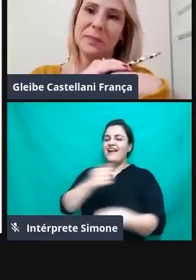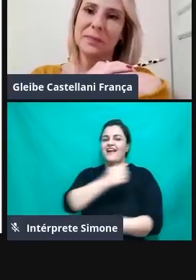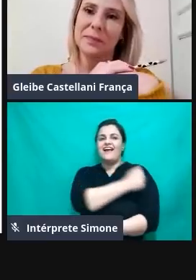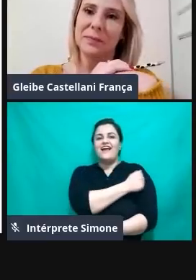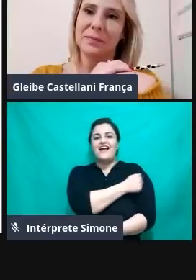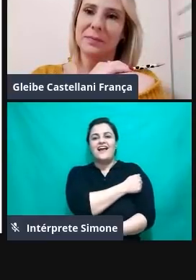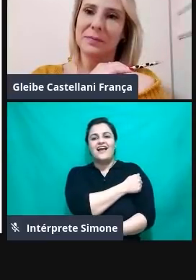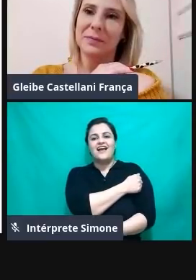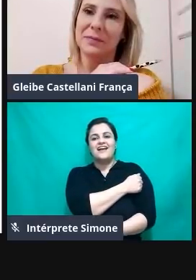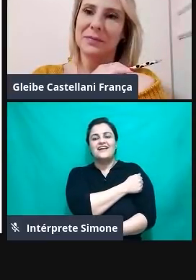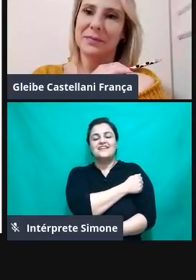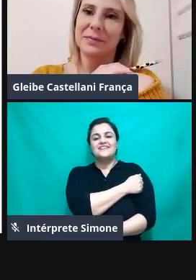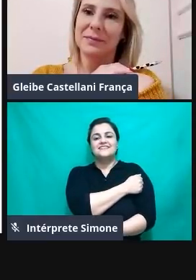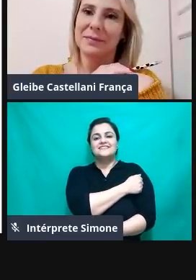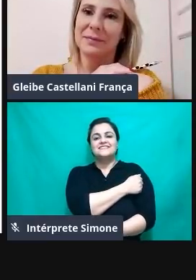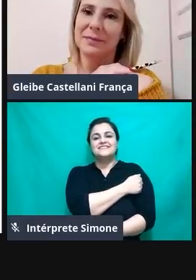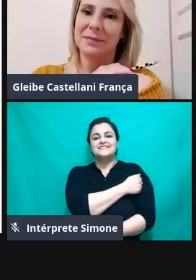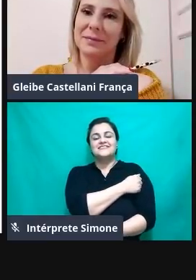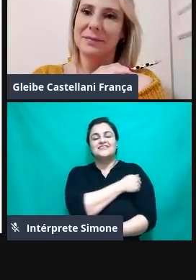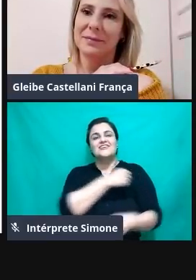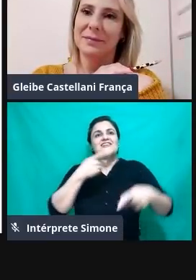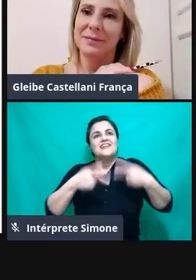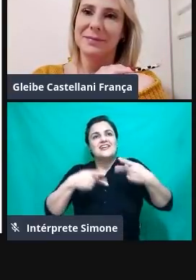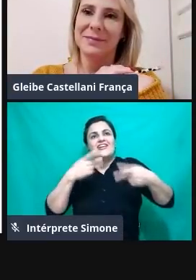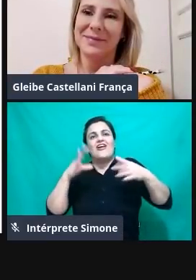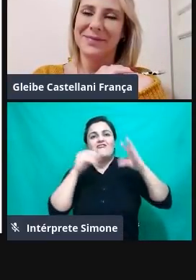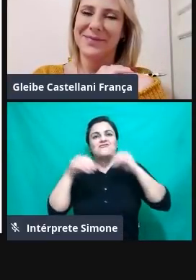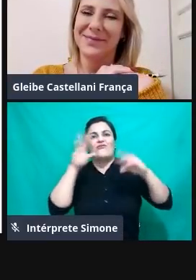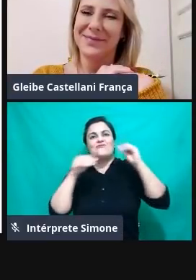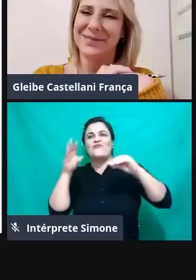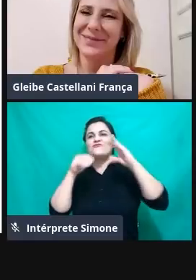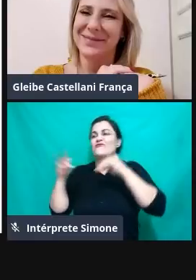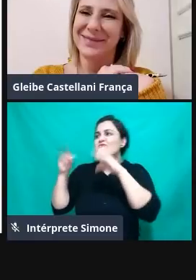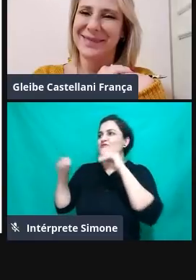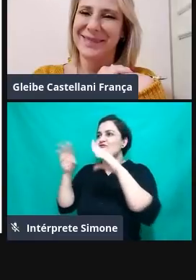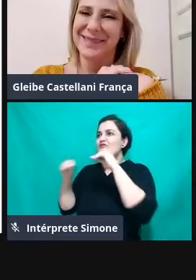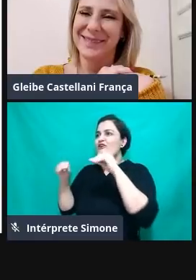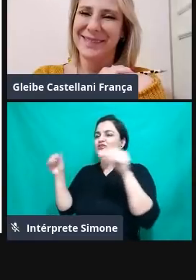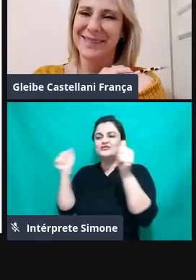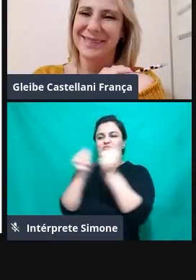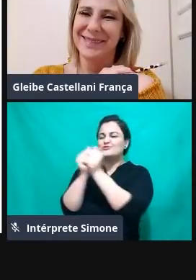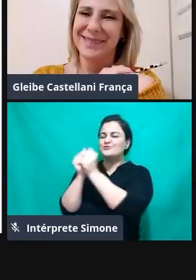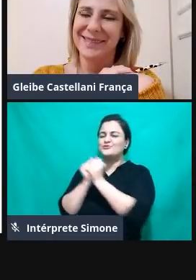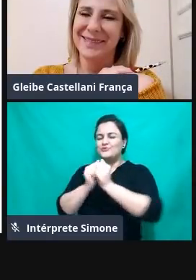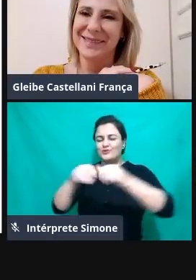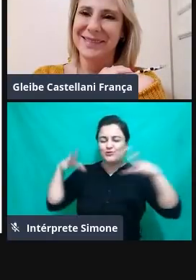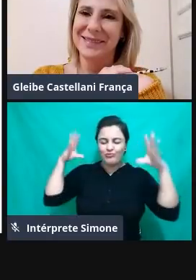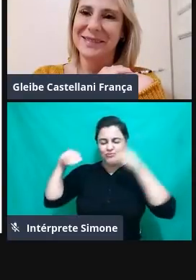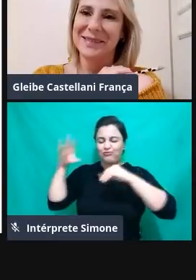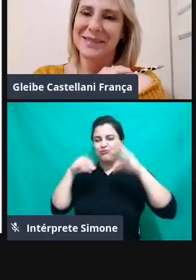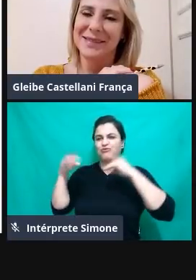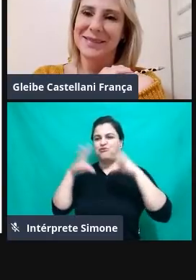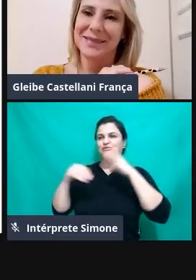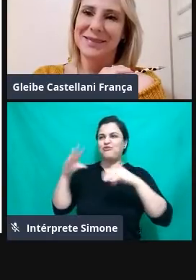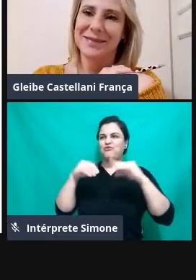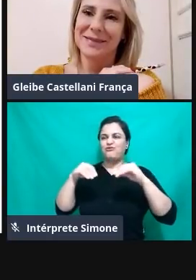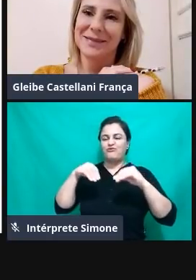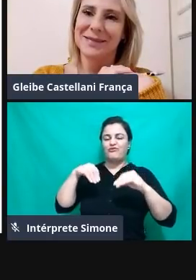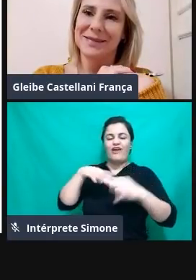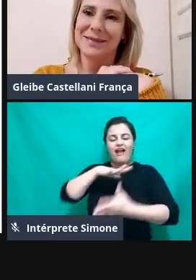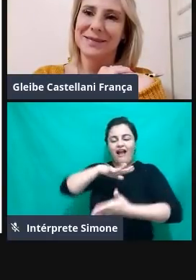o microfone dela. Já liguei. Então, agora sim. Acontecia com você também,